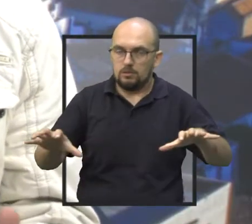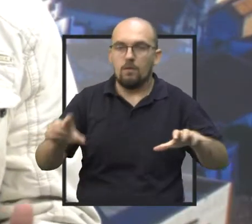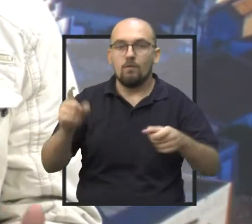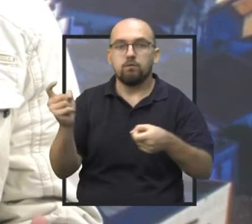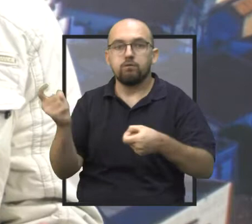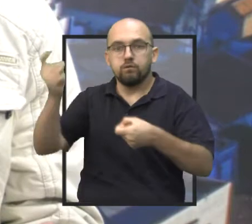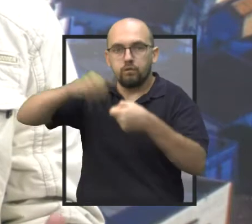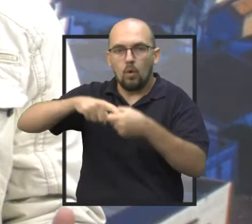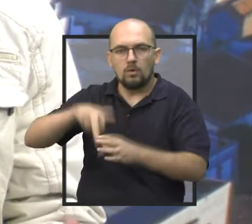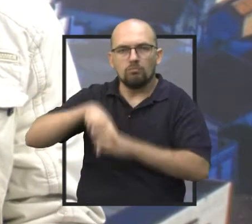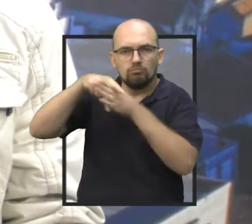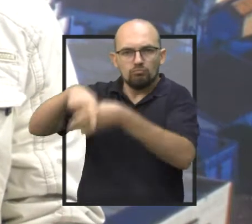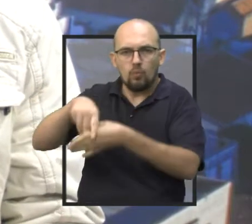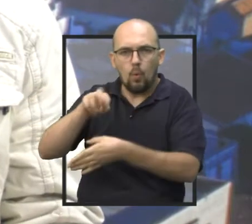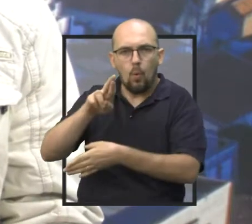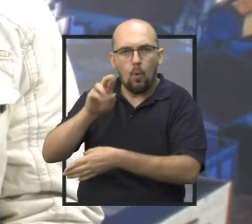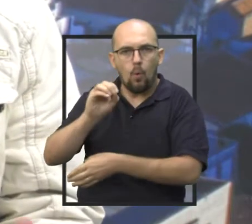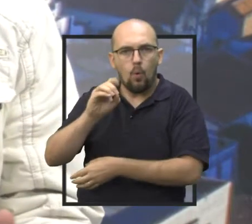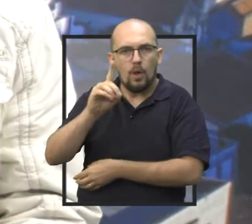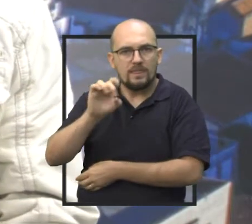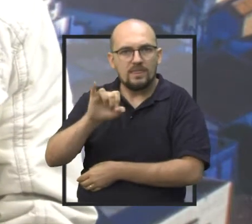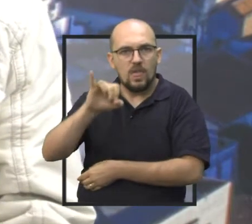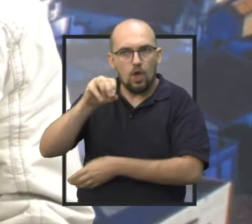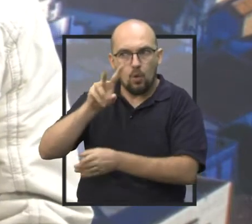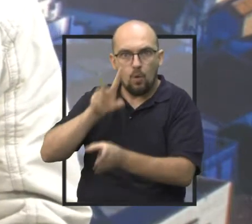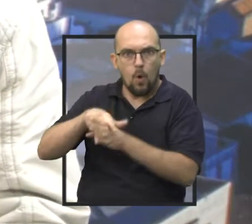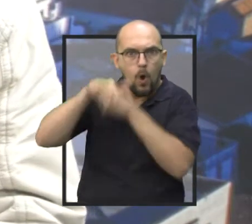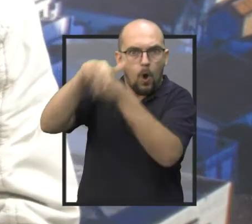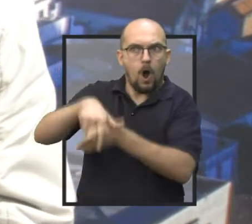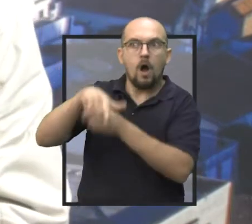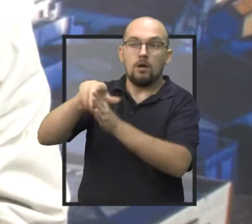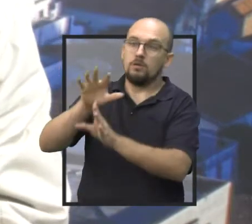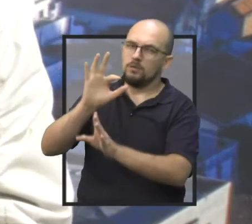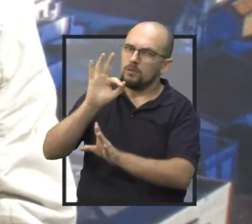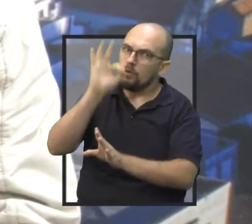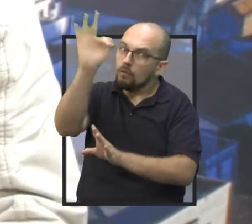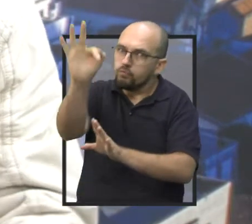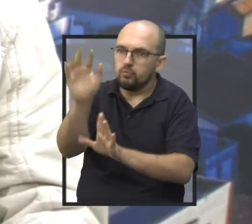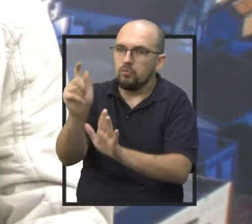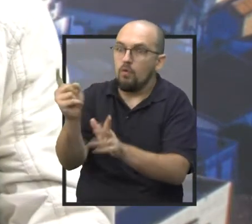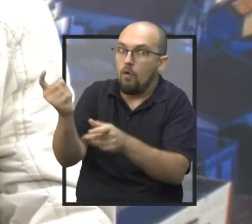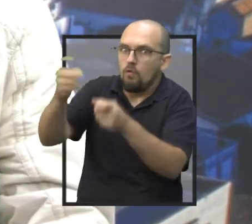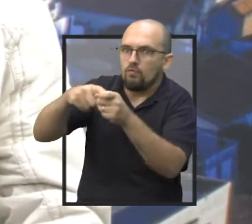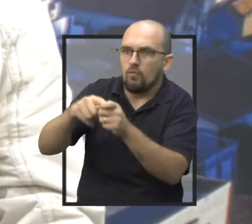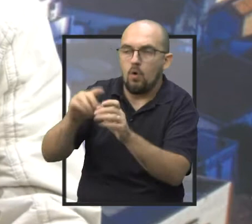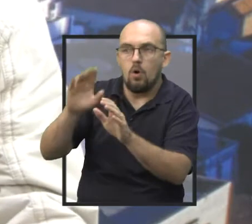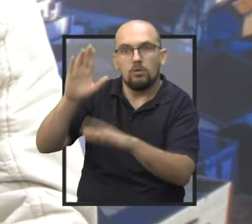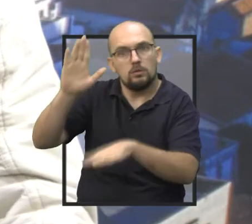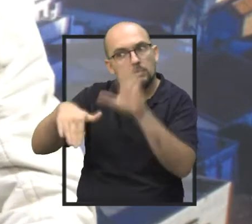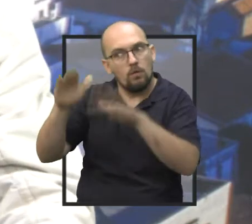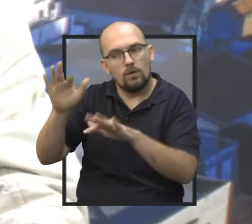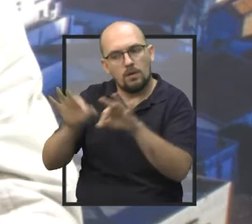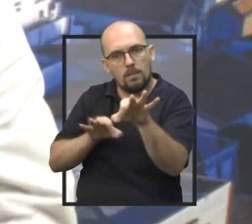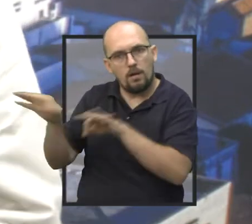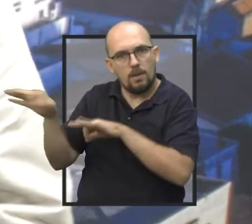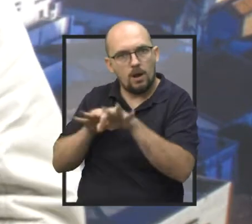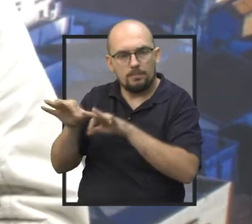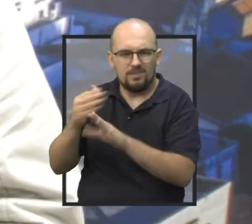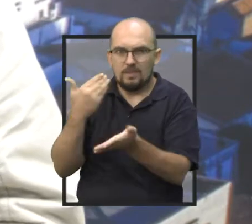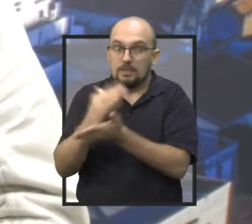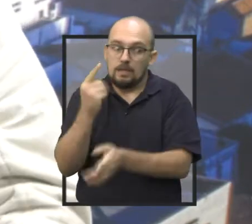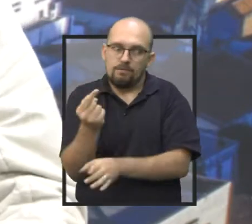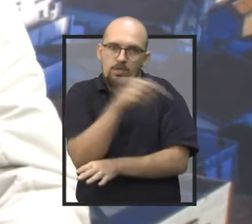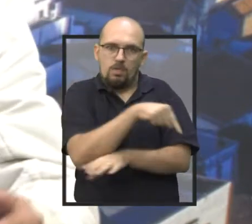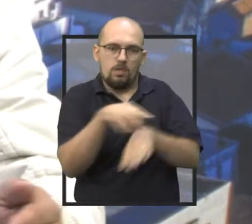rodeio é outro projeto que nós estamos elaborando aí para colocar em pauta e ser votado. Nada a ver com o que foi votado e o que...